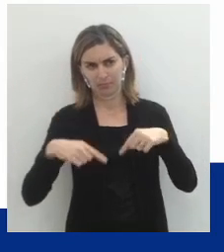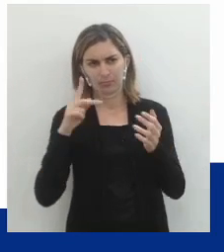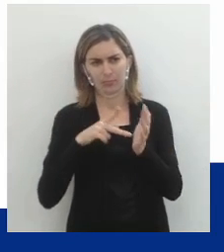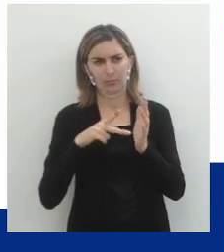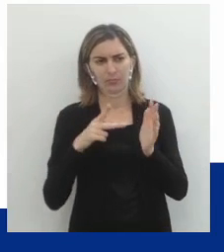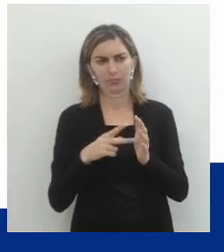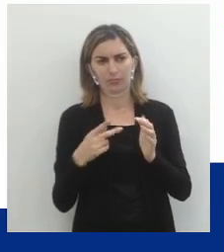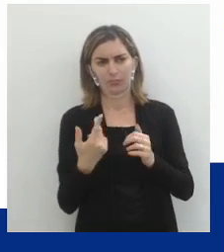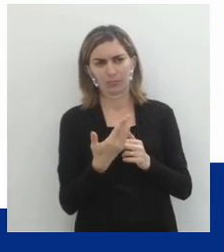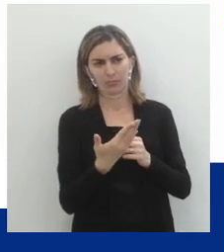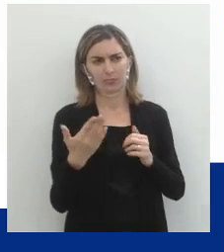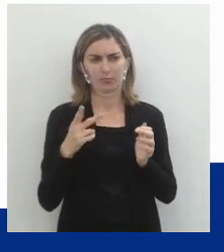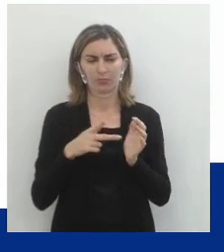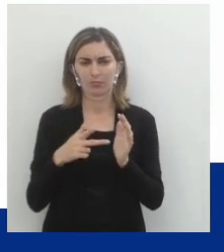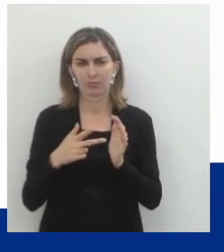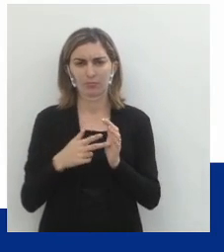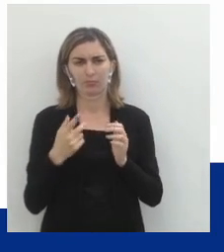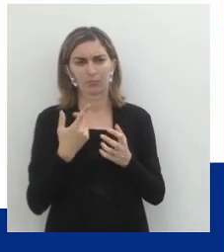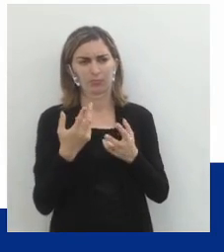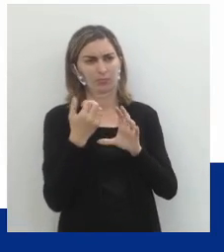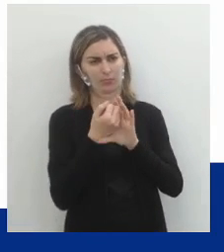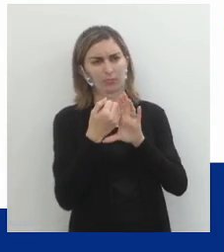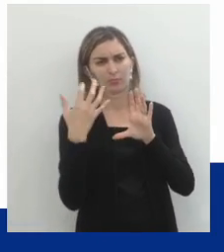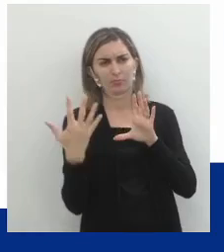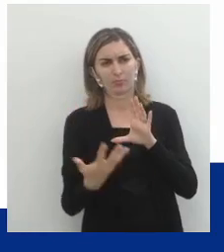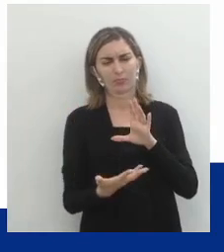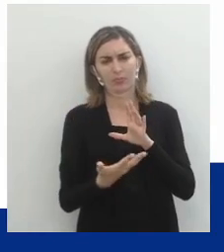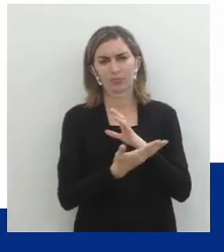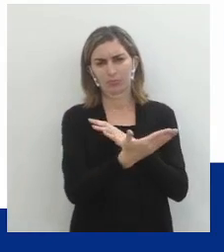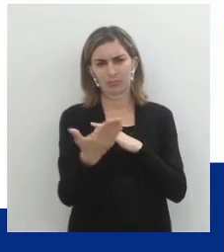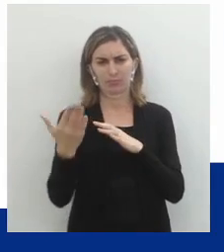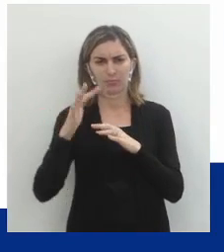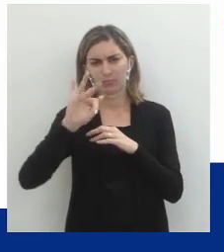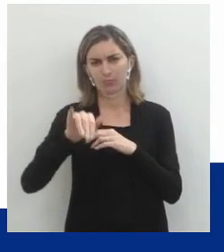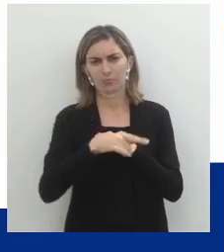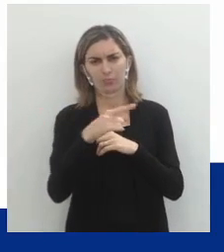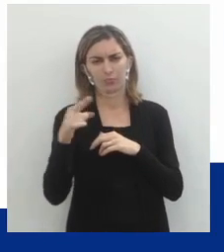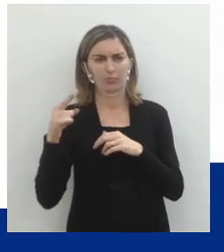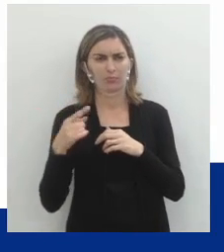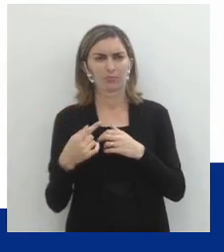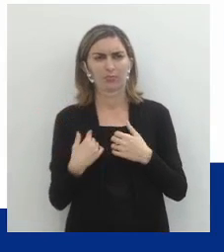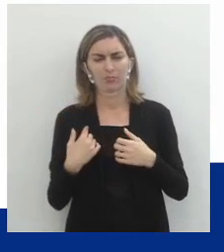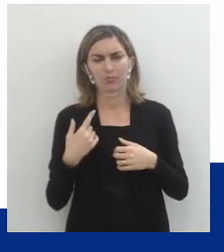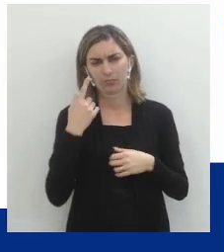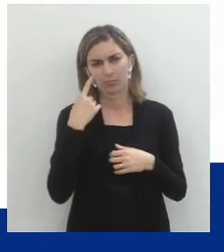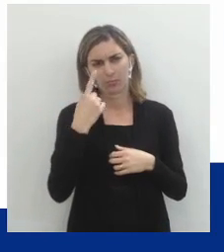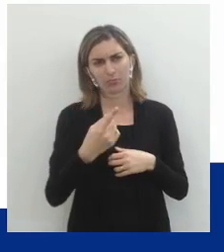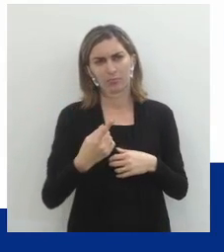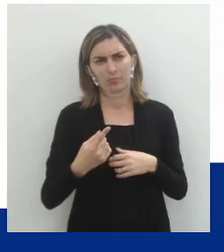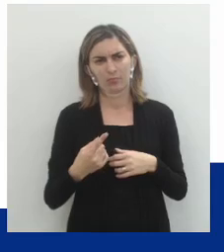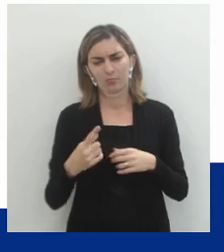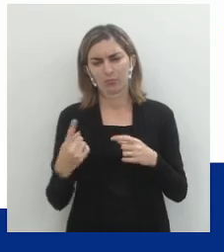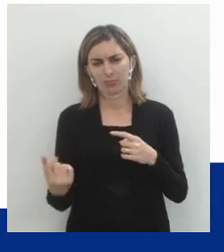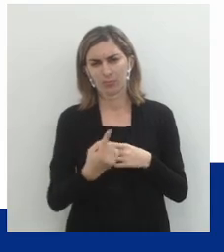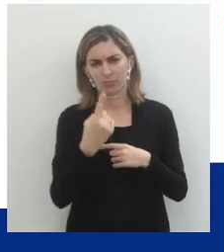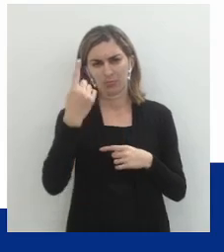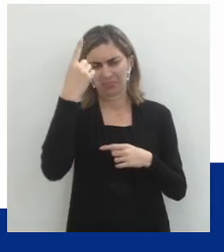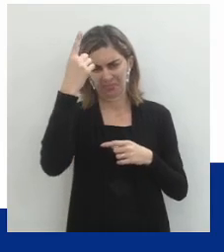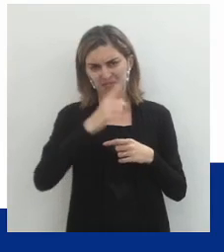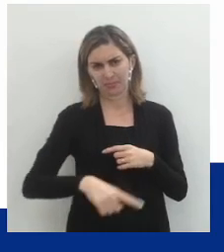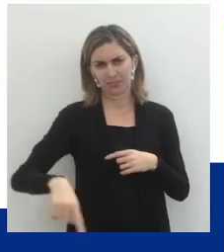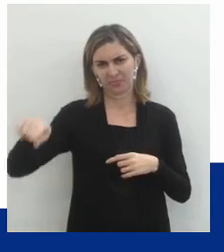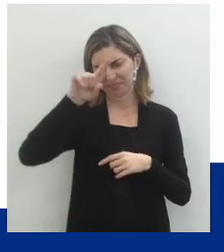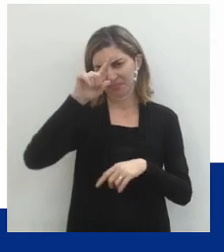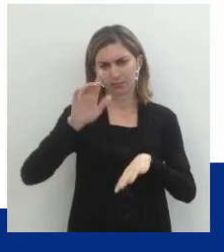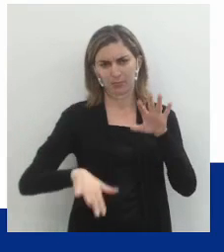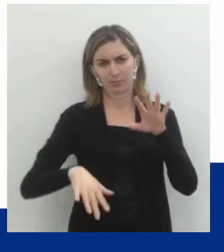verdade, vai ser característica para essa função. Olha, eu estou dizendo aqui que a altura da roda gigante depende